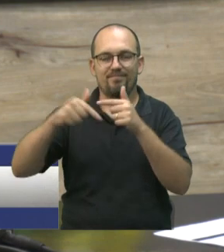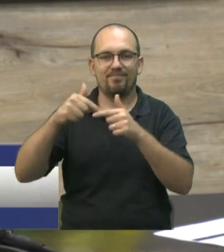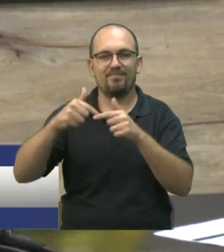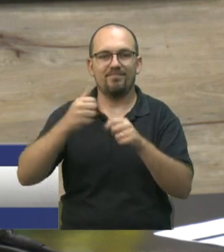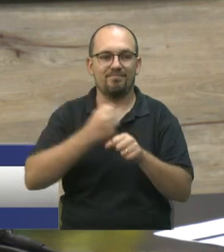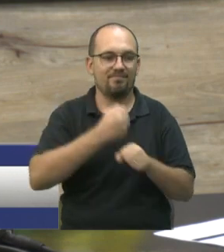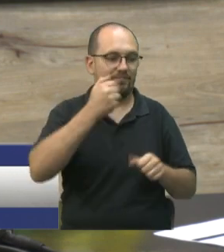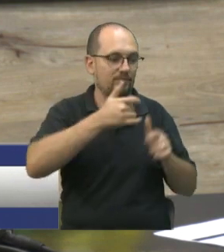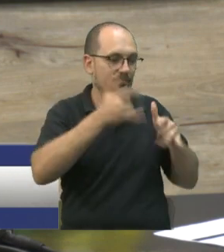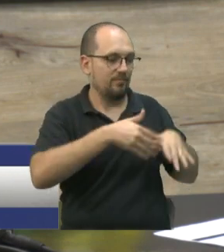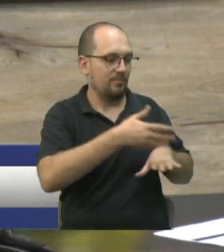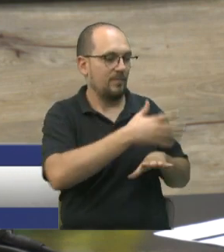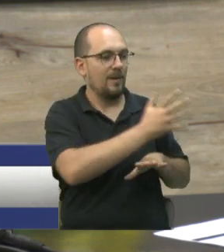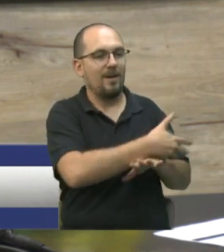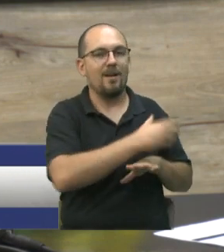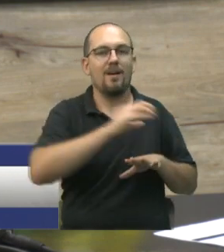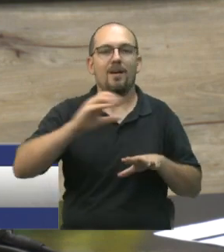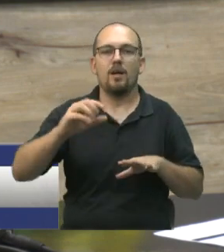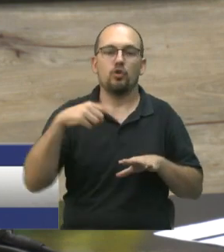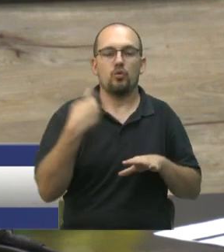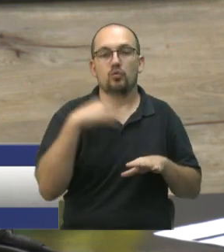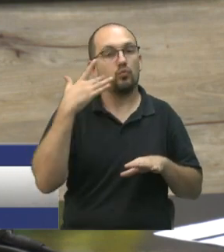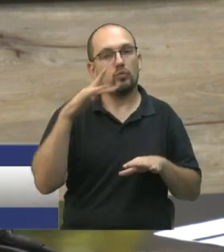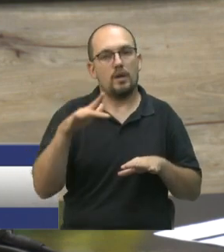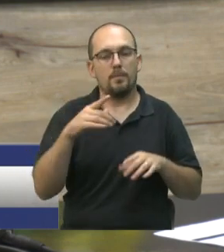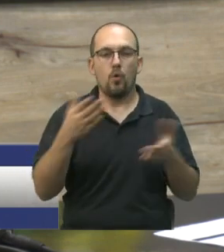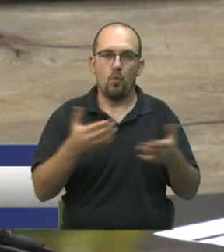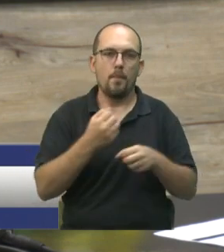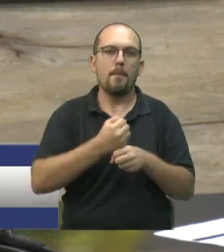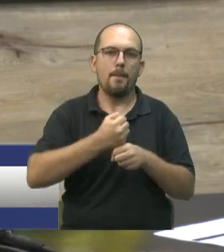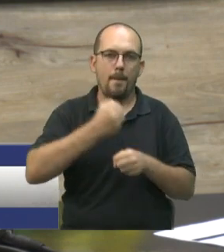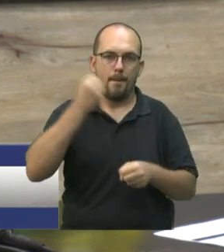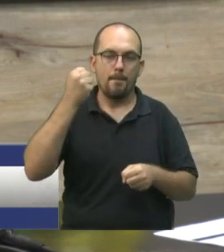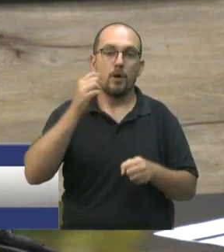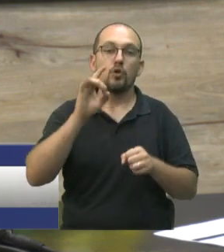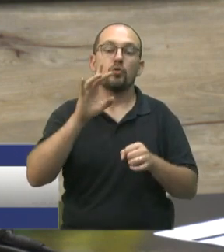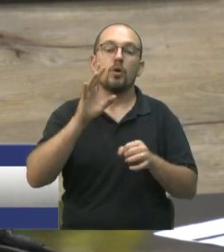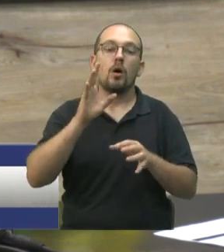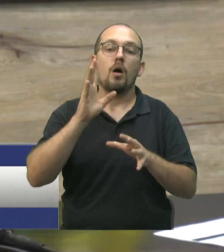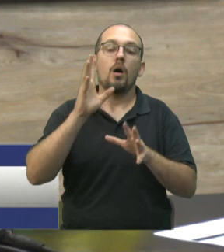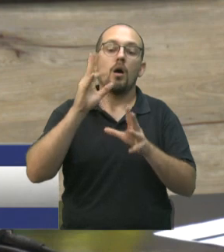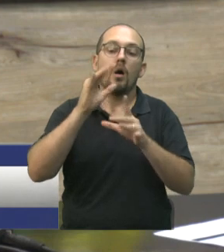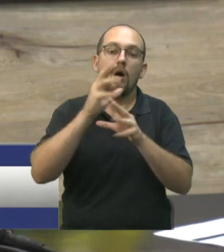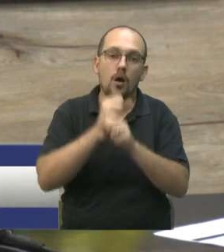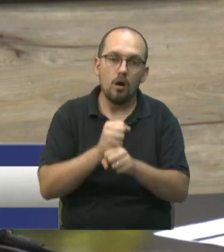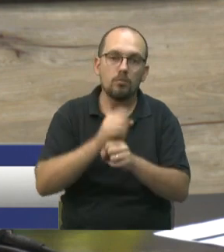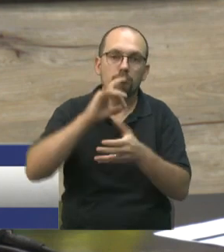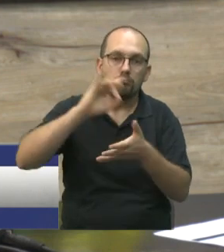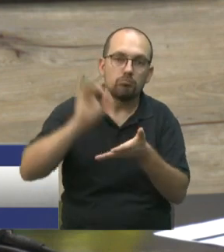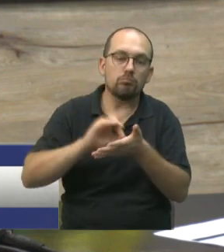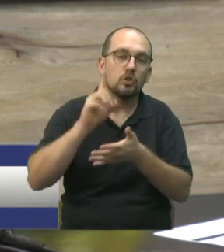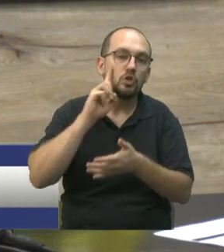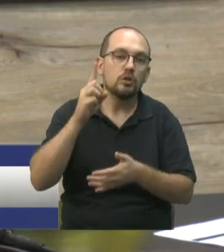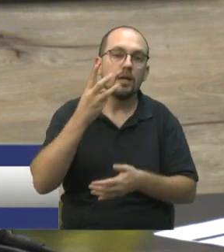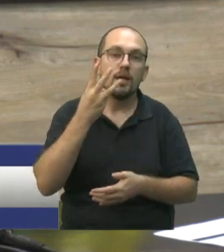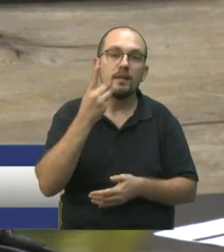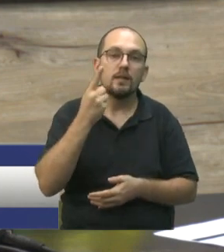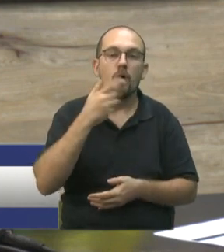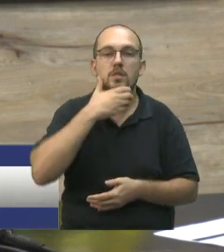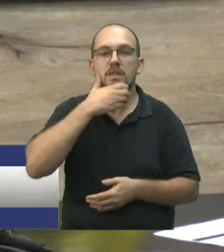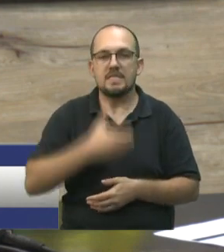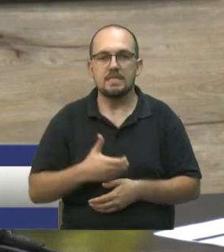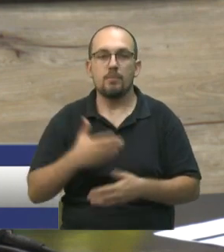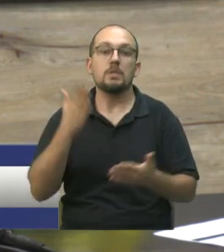porque nós não sabemos. Então, todo o excesso de arrecadação e superávit só é calculado no dia 31 de dezembro de